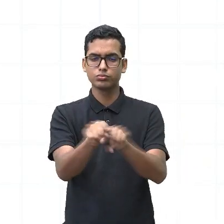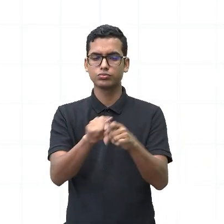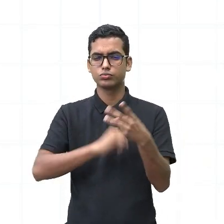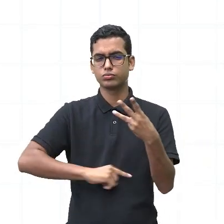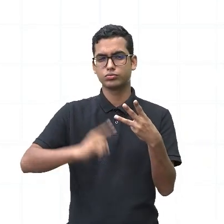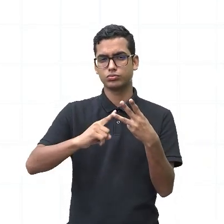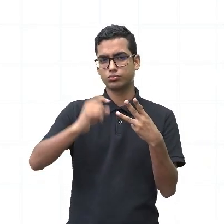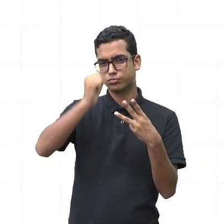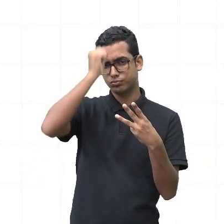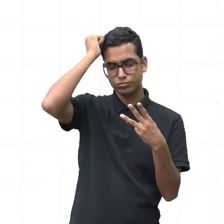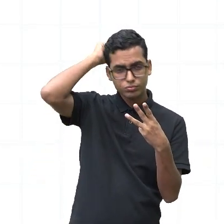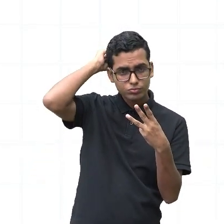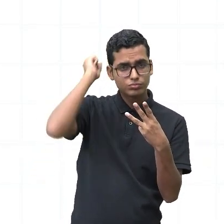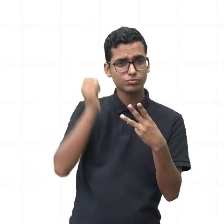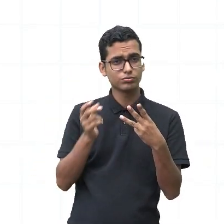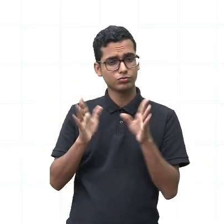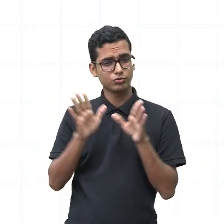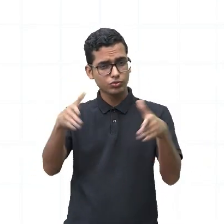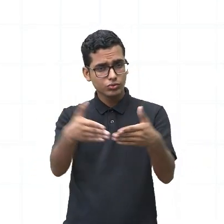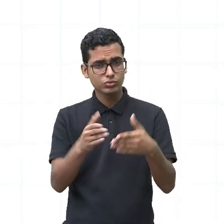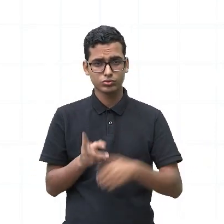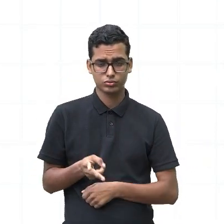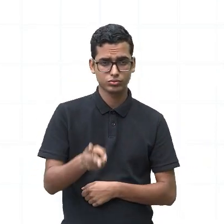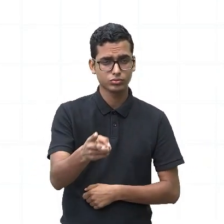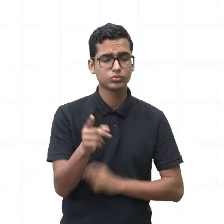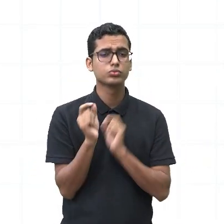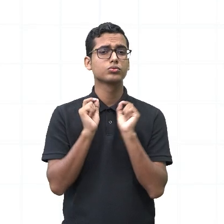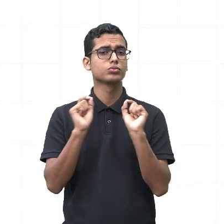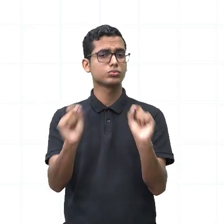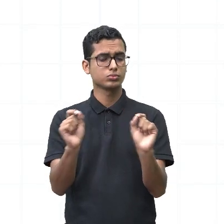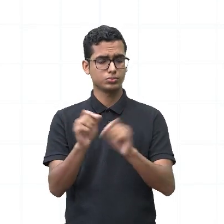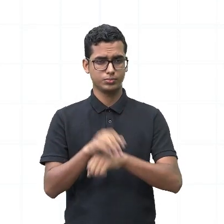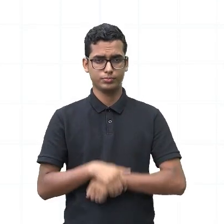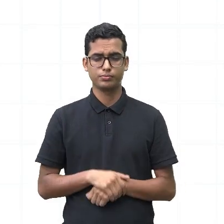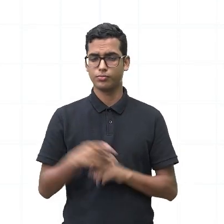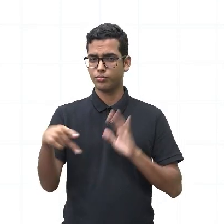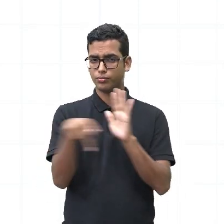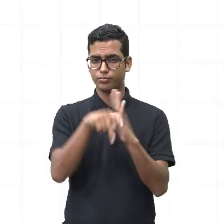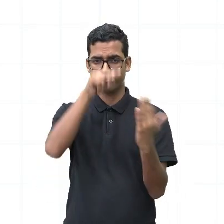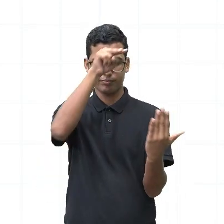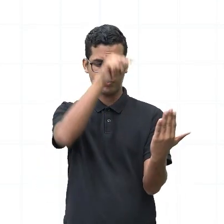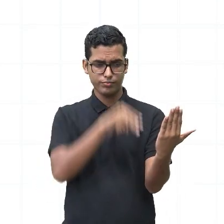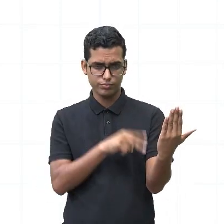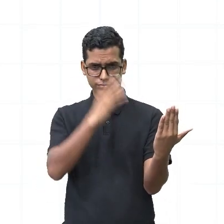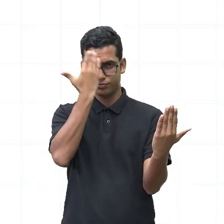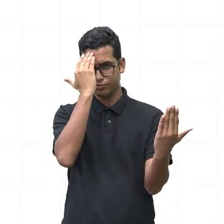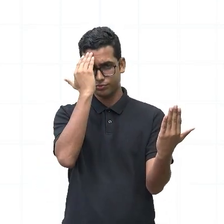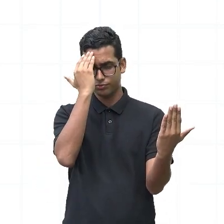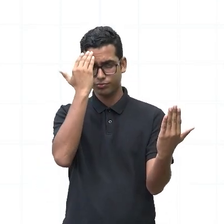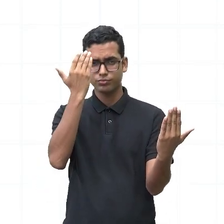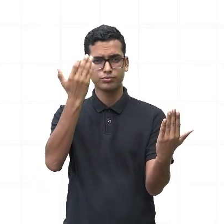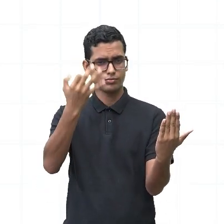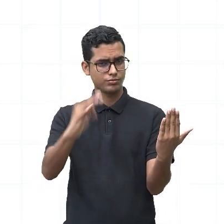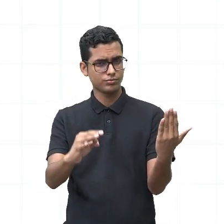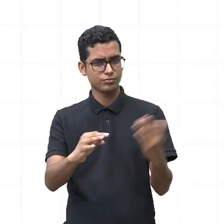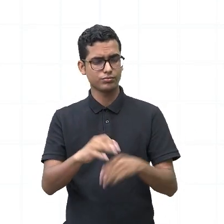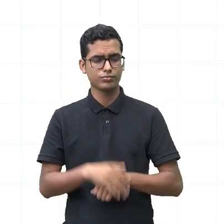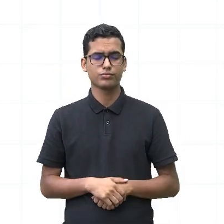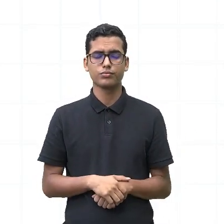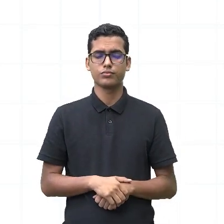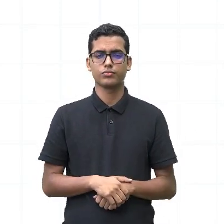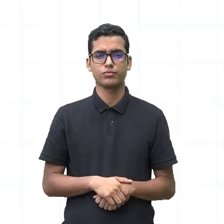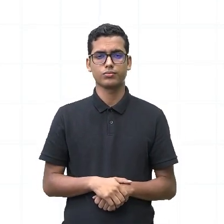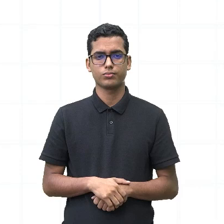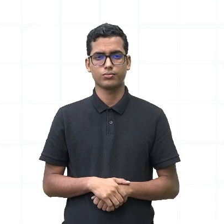vestibulares, sempre é focada, todas as avaliações são focadas em leitura, em compreensão de texto. E daí